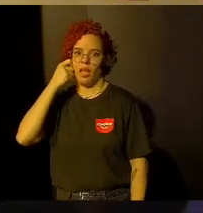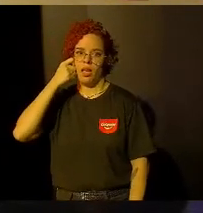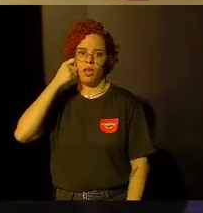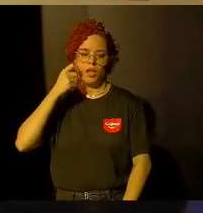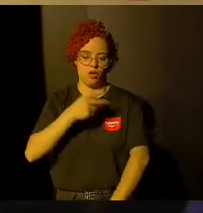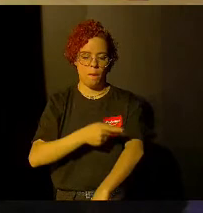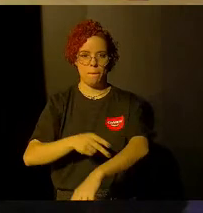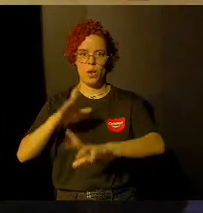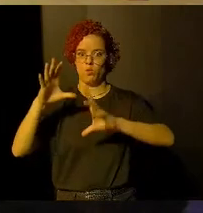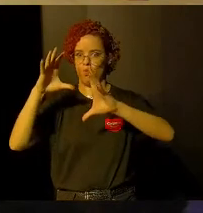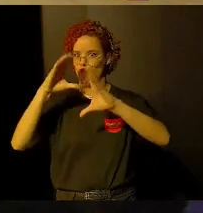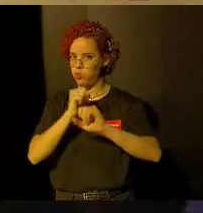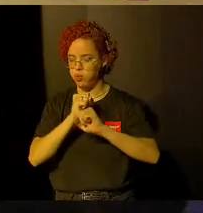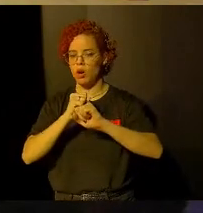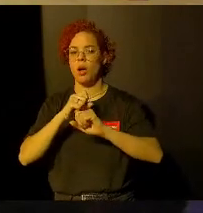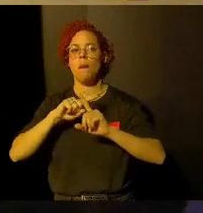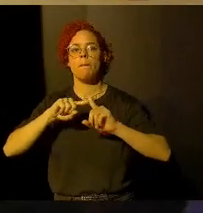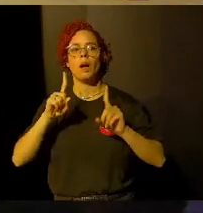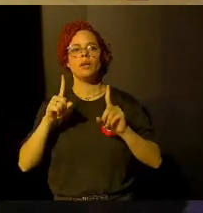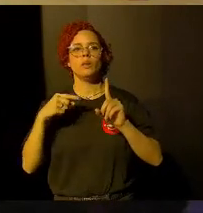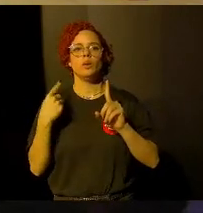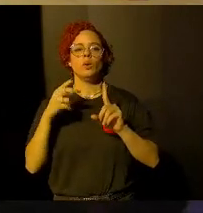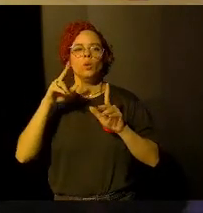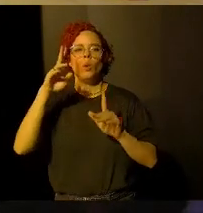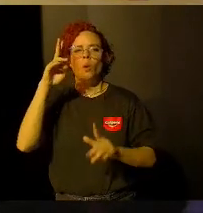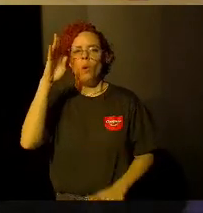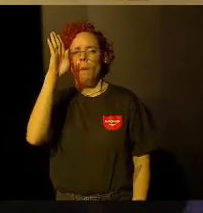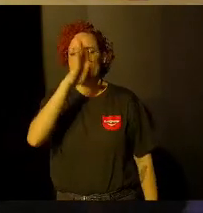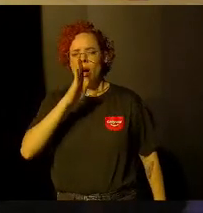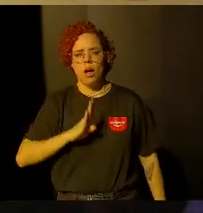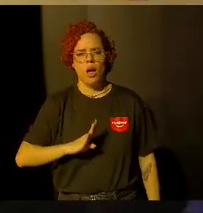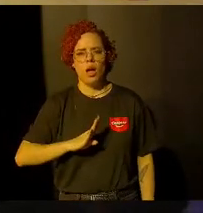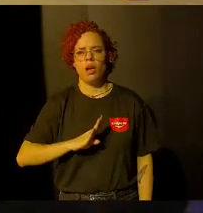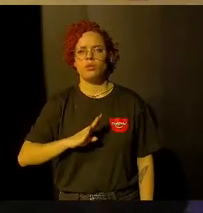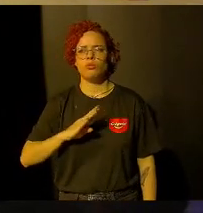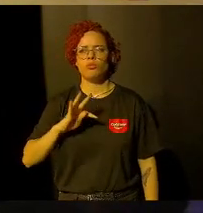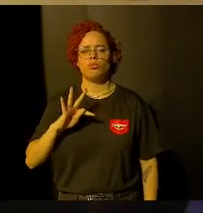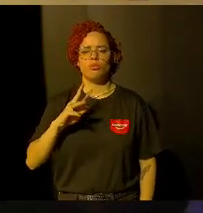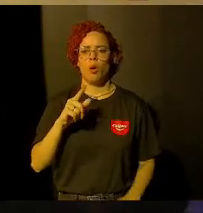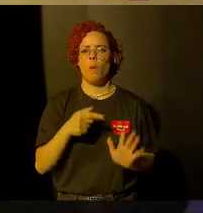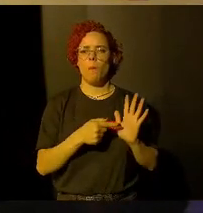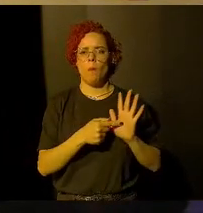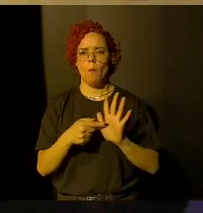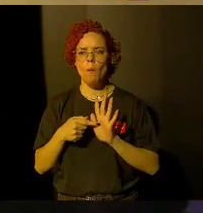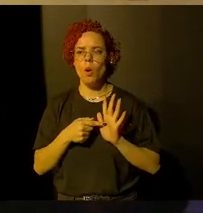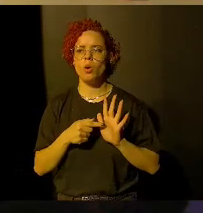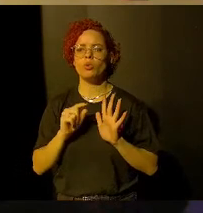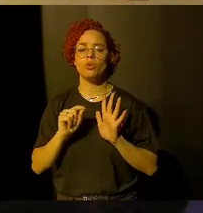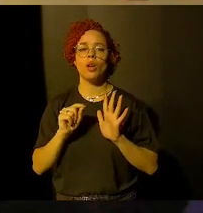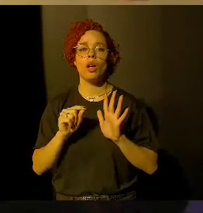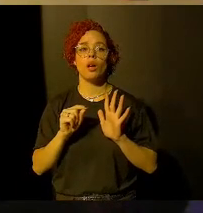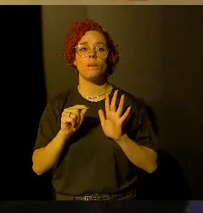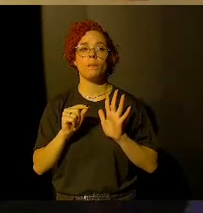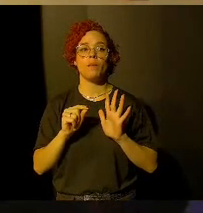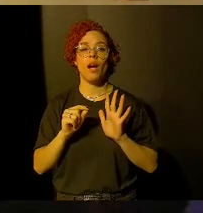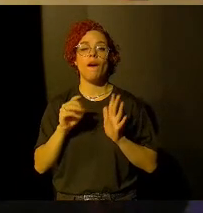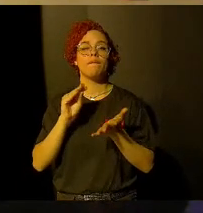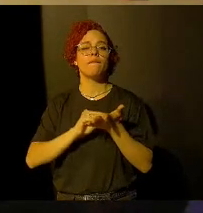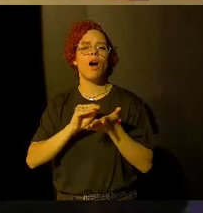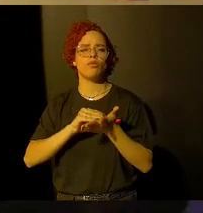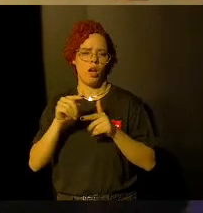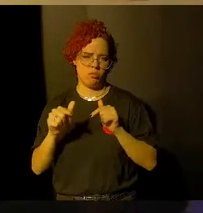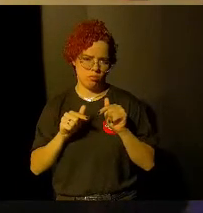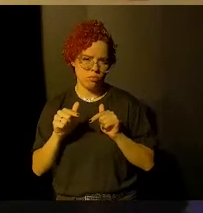a gente olha no Brasil Os dados os indicadores quando a gente pega por exemplo desemprego as pessoas brancas